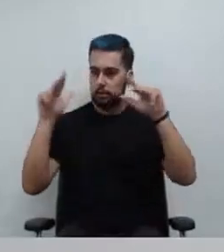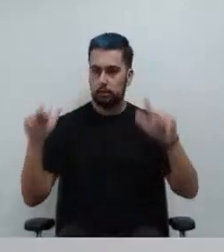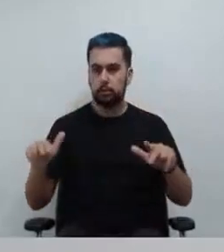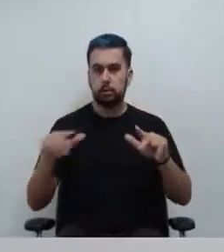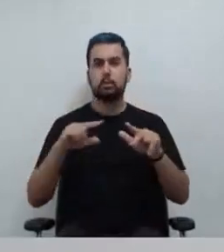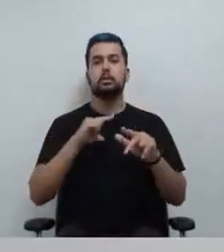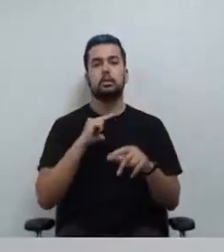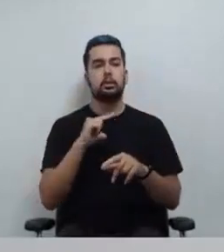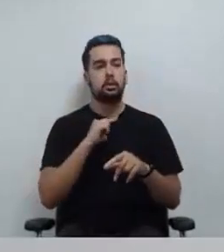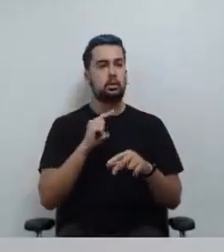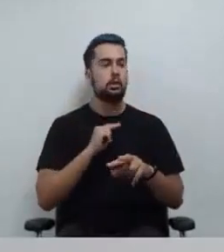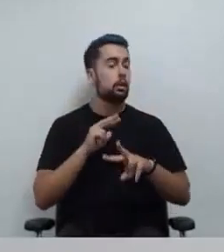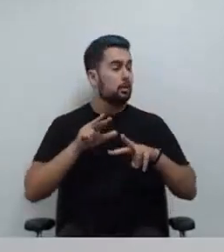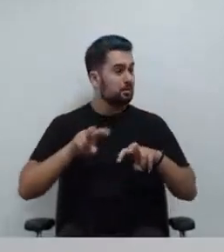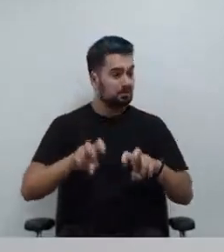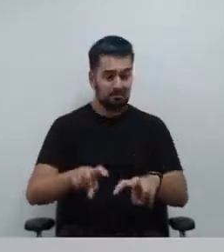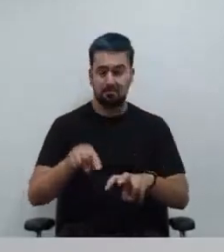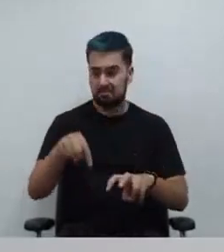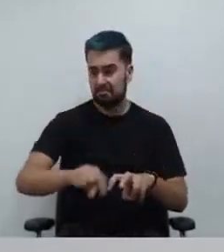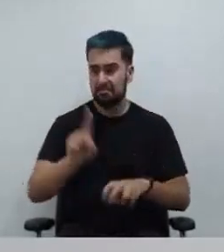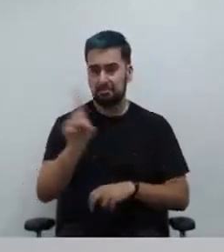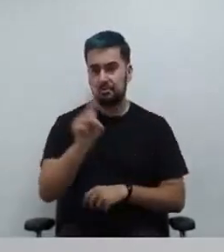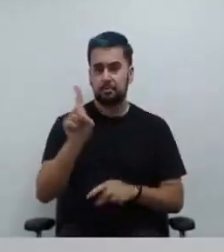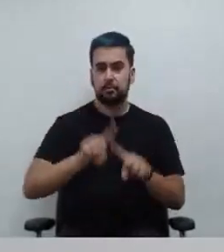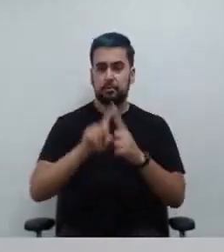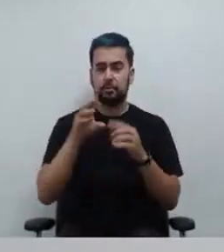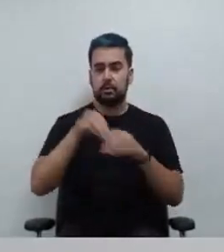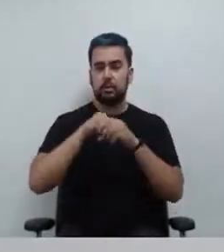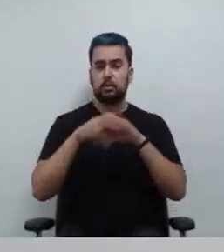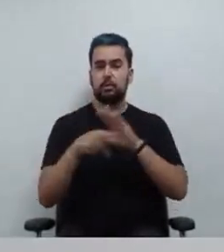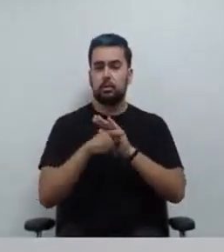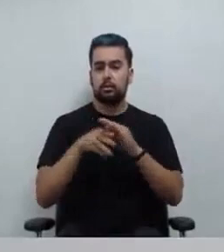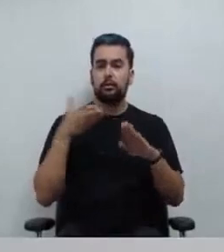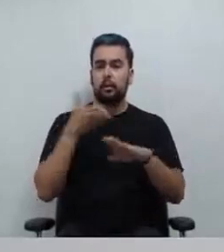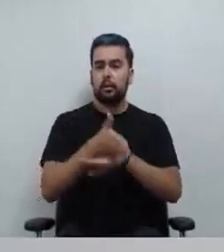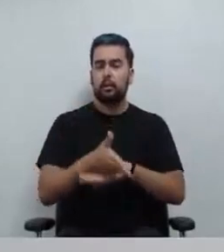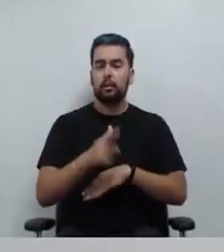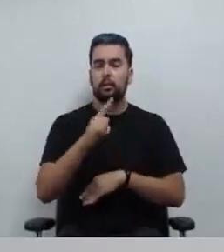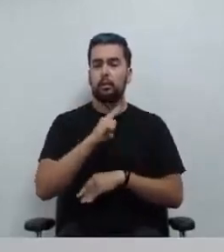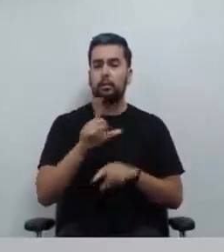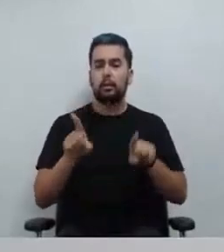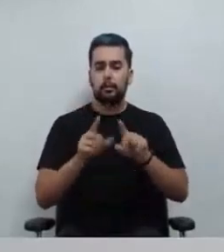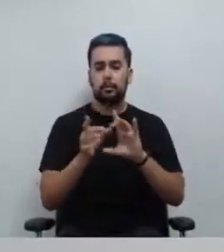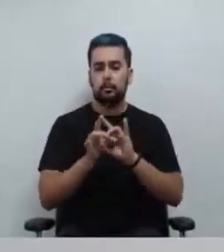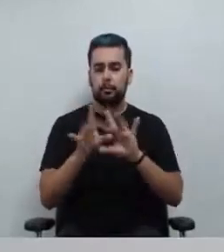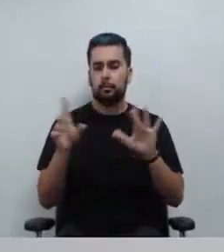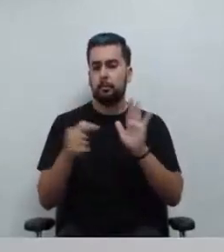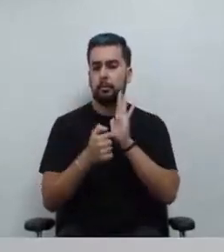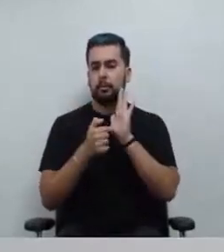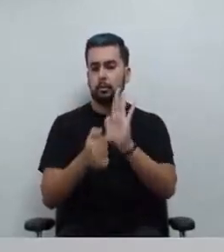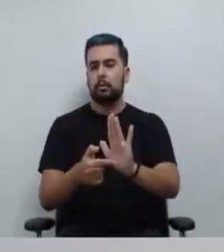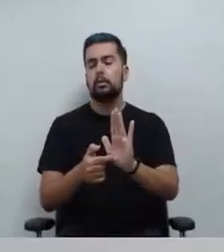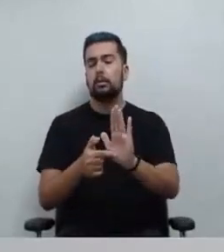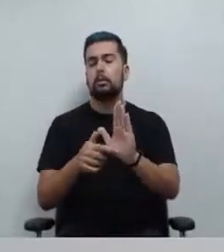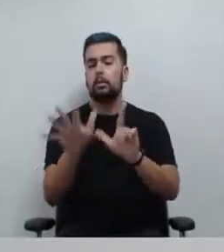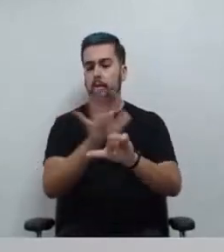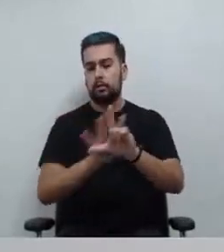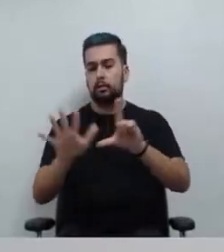sem aprofundar muito aqui, dentro desse acesso é disponibilizado inclusive uma plataforma de solução